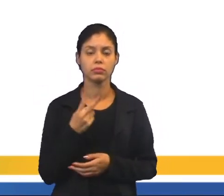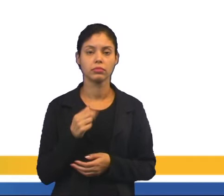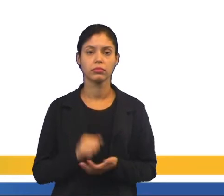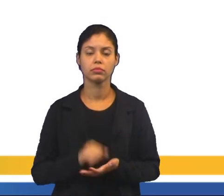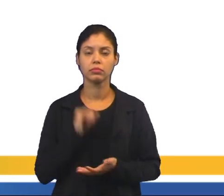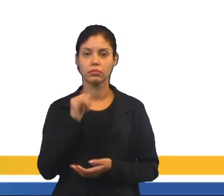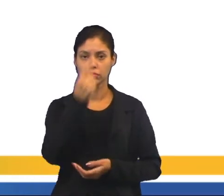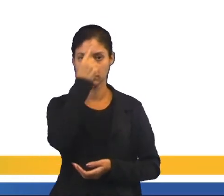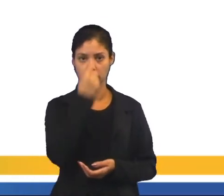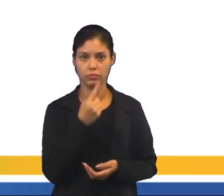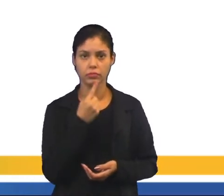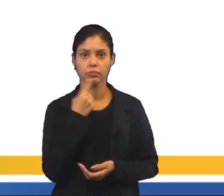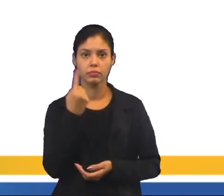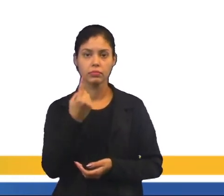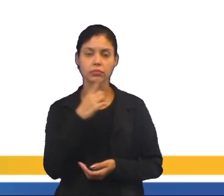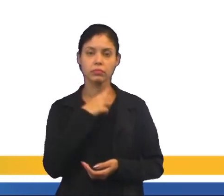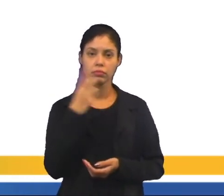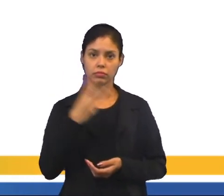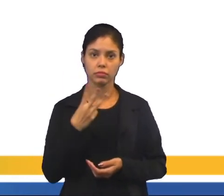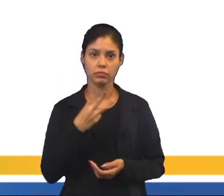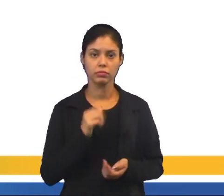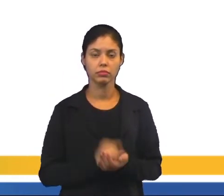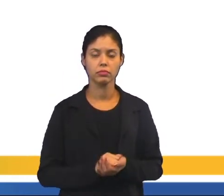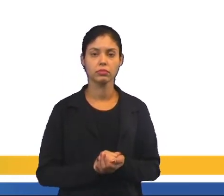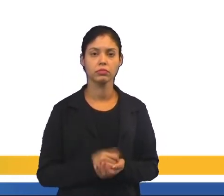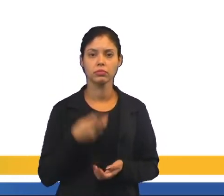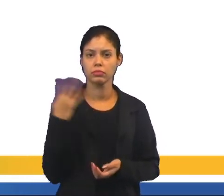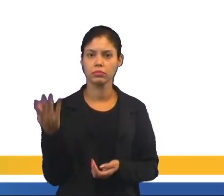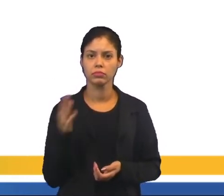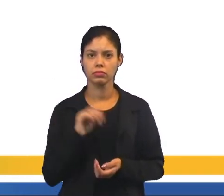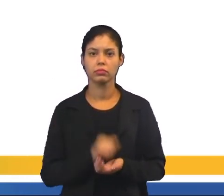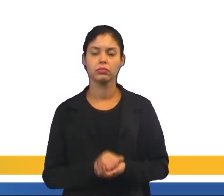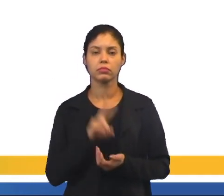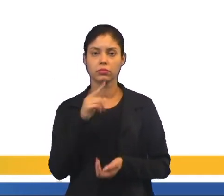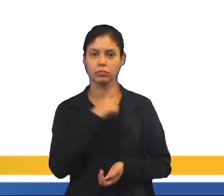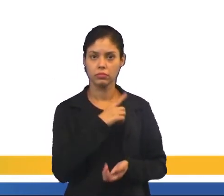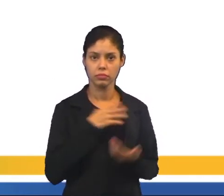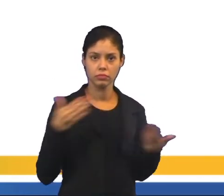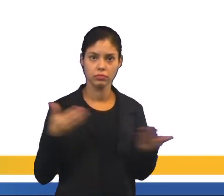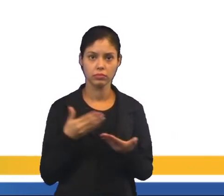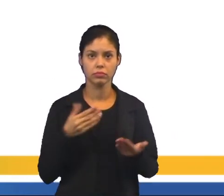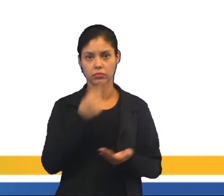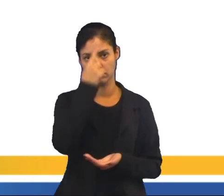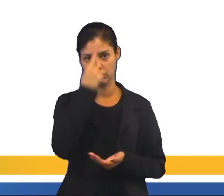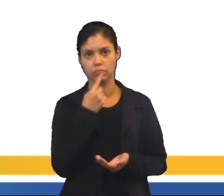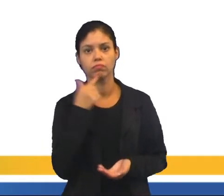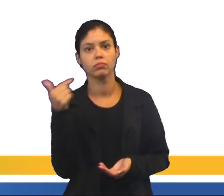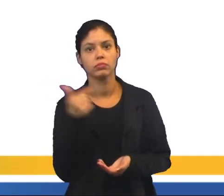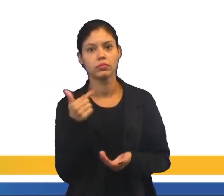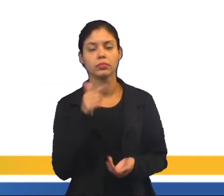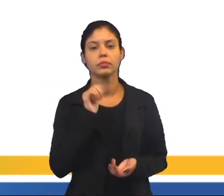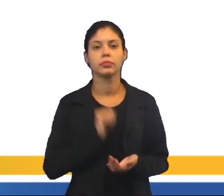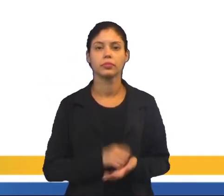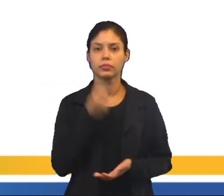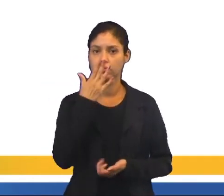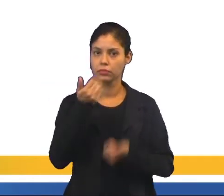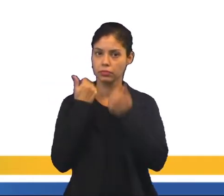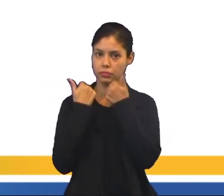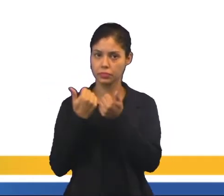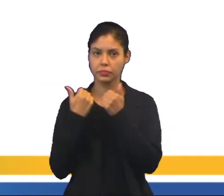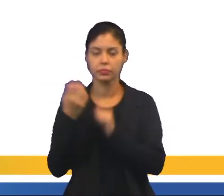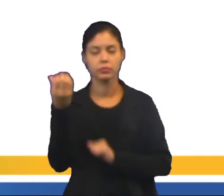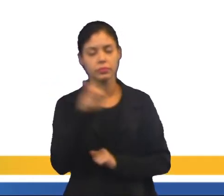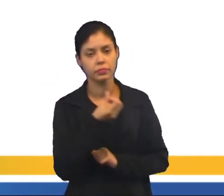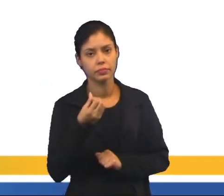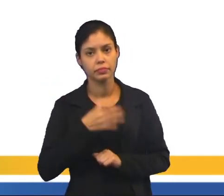2. Se na figura 1 nós tínhamos 3 na lateral, quanto vamos ter agora Na figura 2? Muito bem, vamos